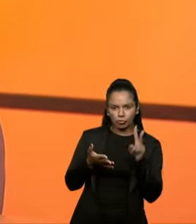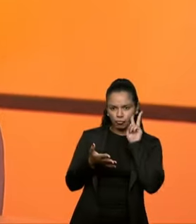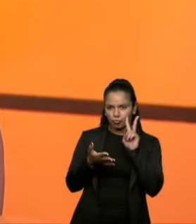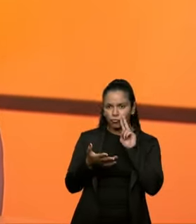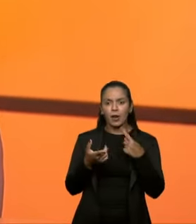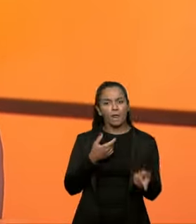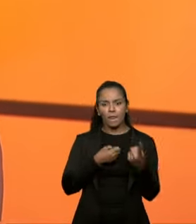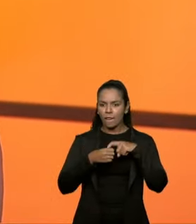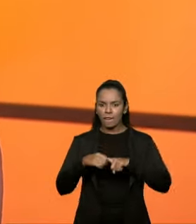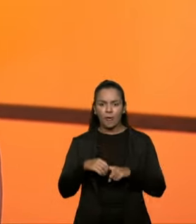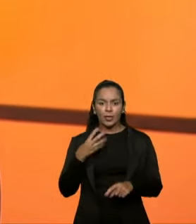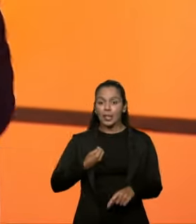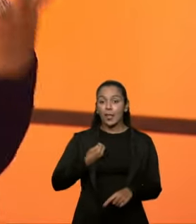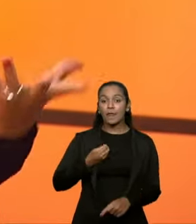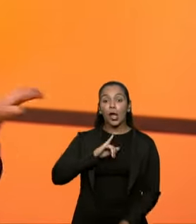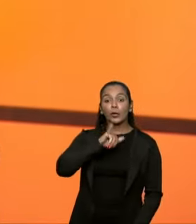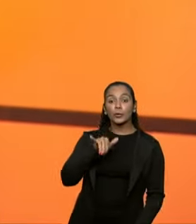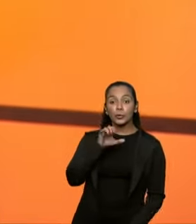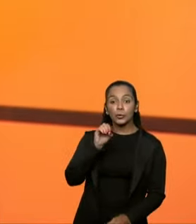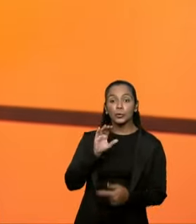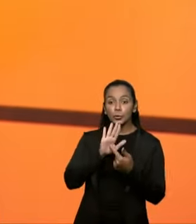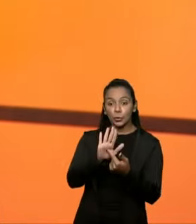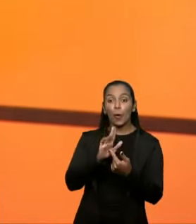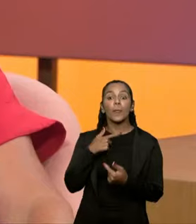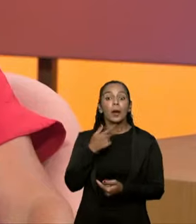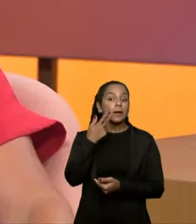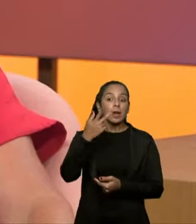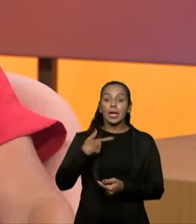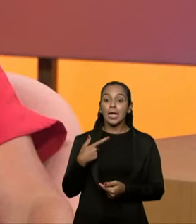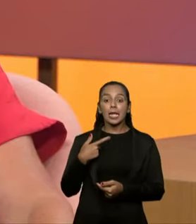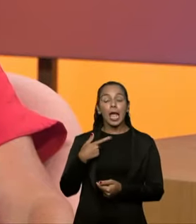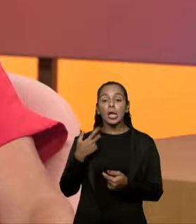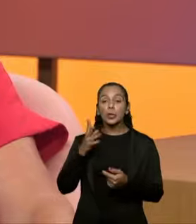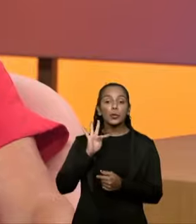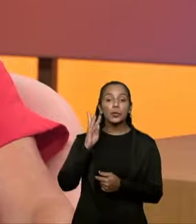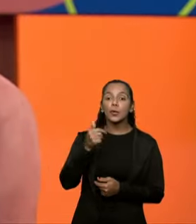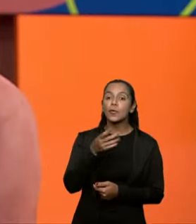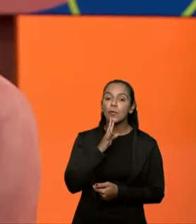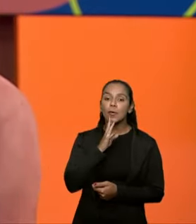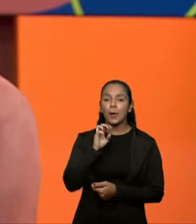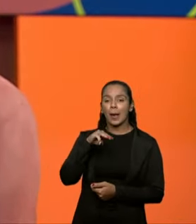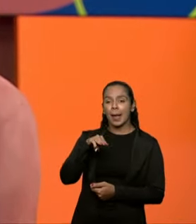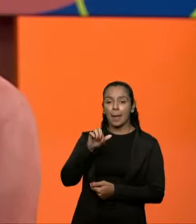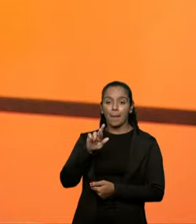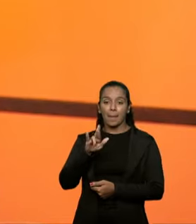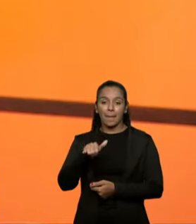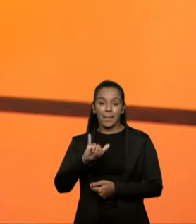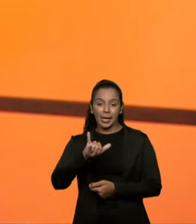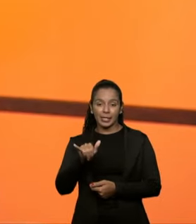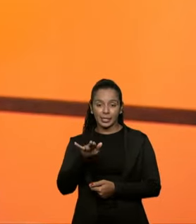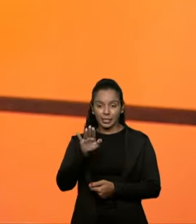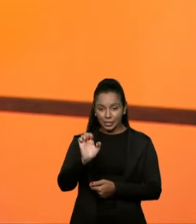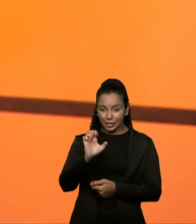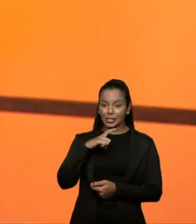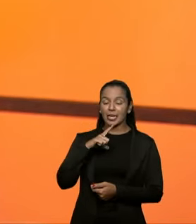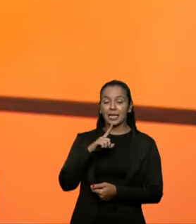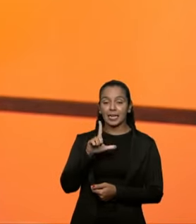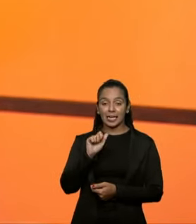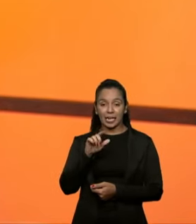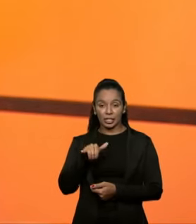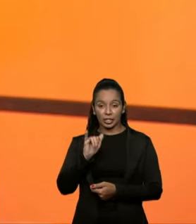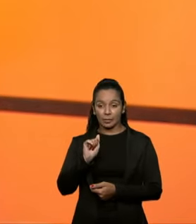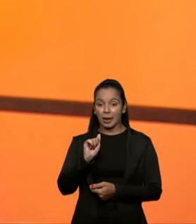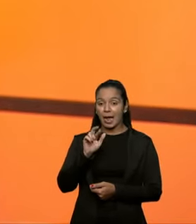porque eu fui pro Jô, essa história foi que me lançou no Brasil, né, com essas irmãs. É minha Mary James. Que é minha Mary James, Leina Mara,